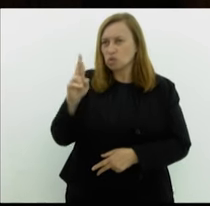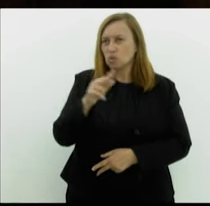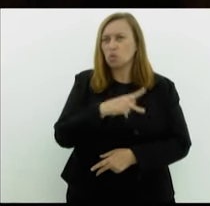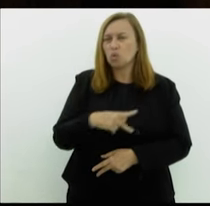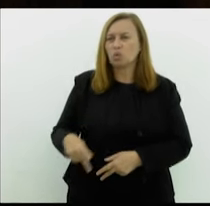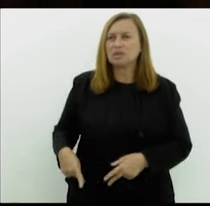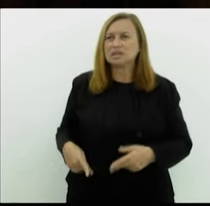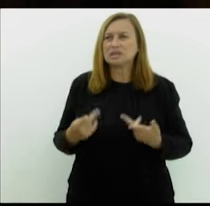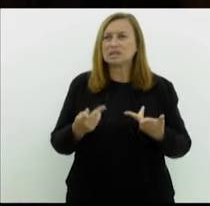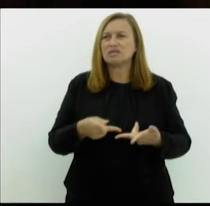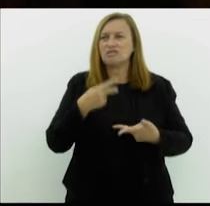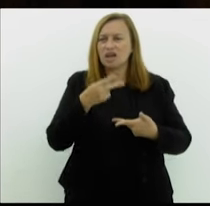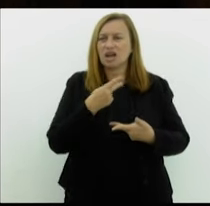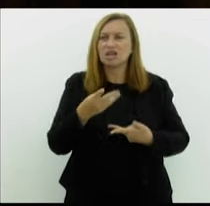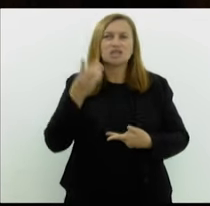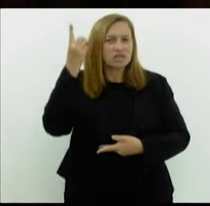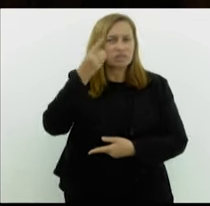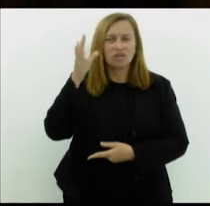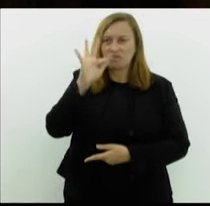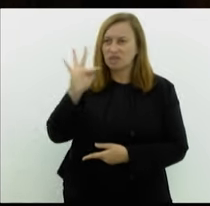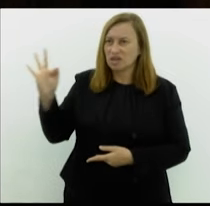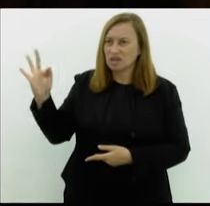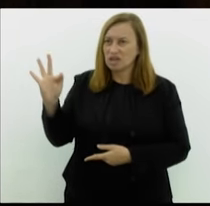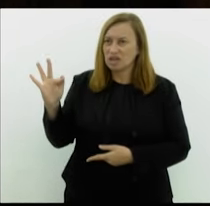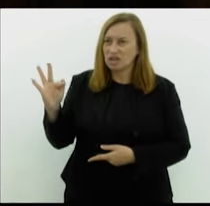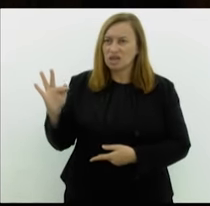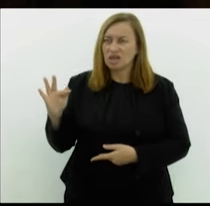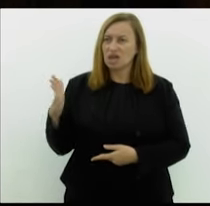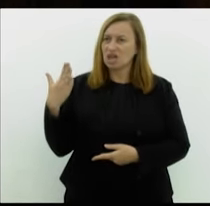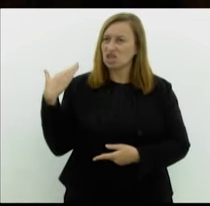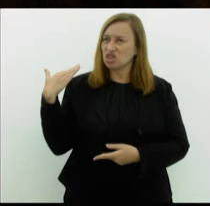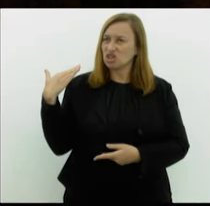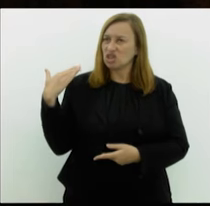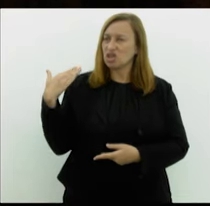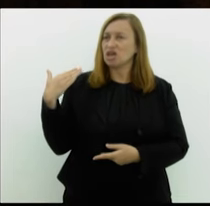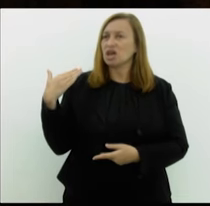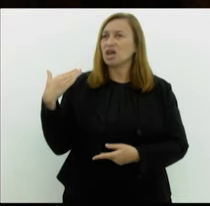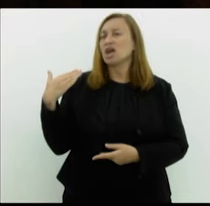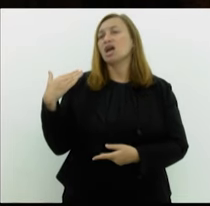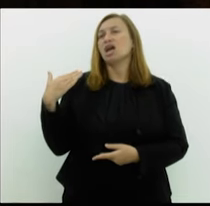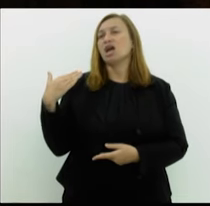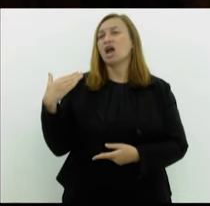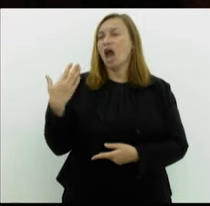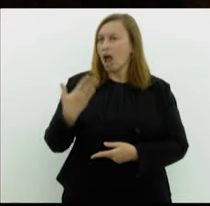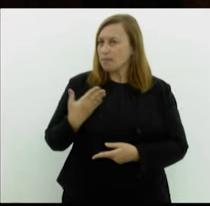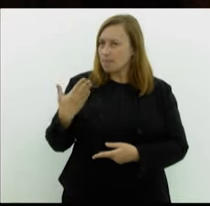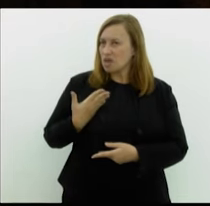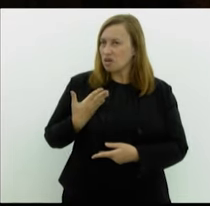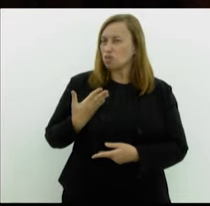estabelece que o deputado federal é braço direito do prefeito. De fato, é. Porém, a